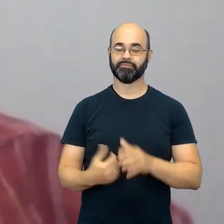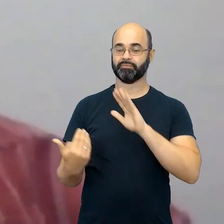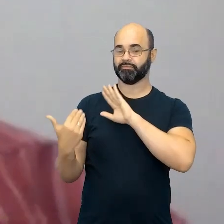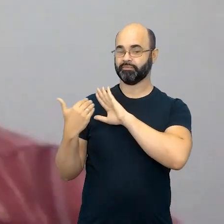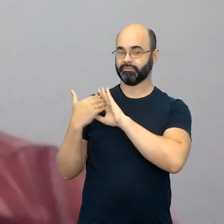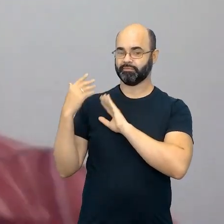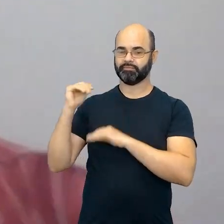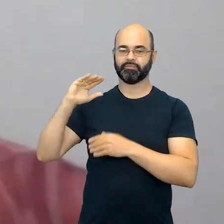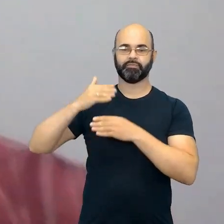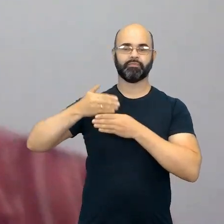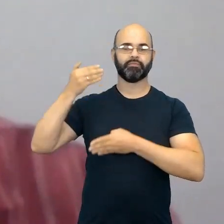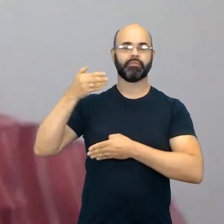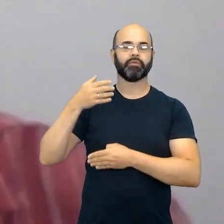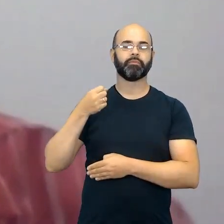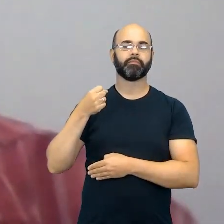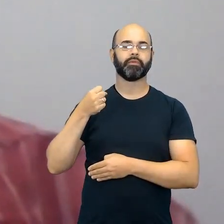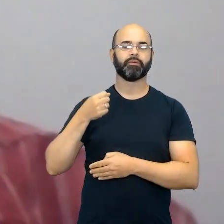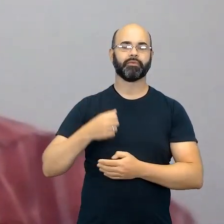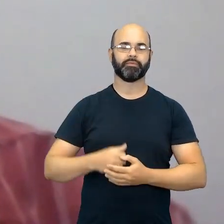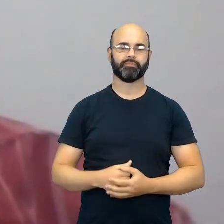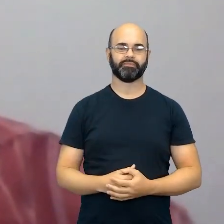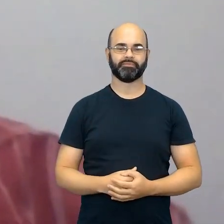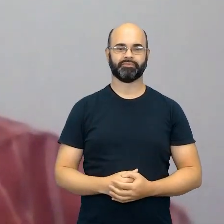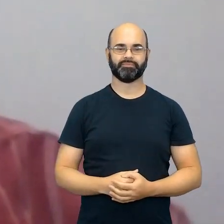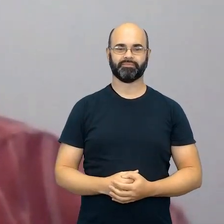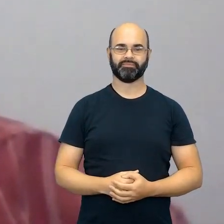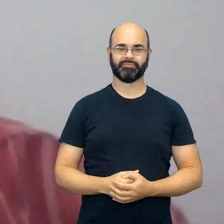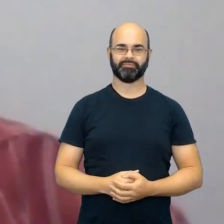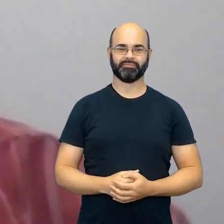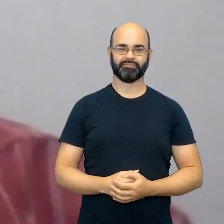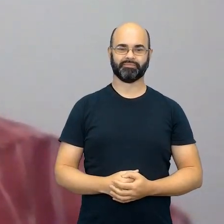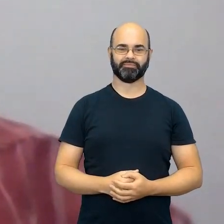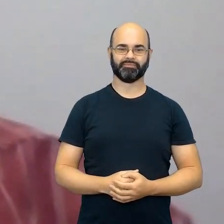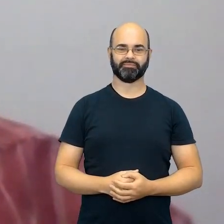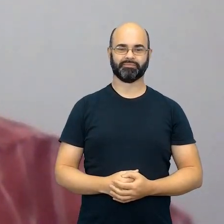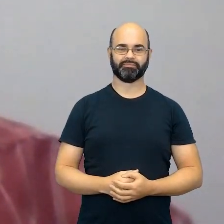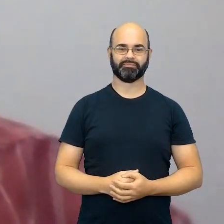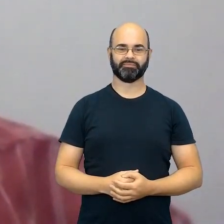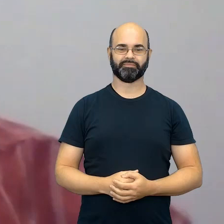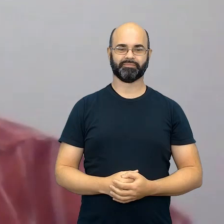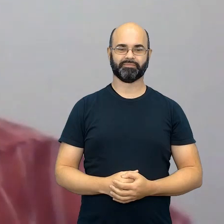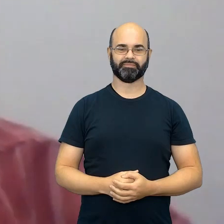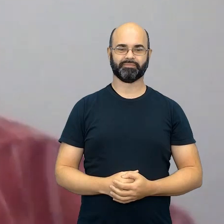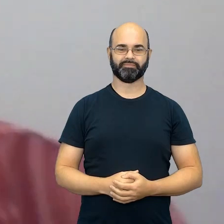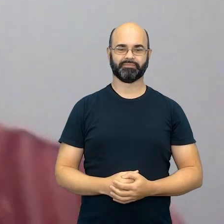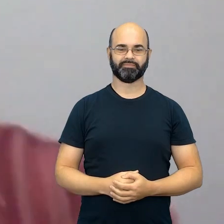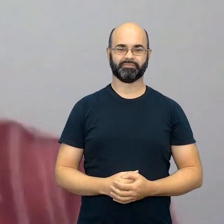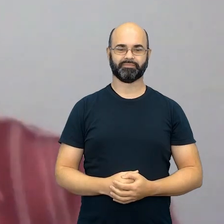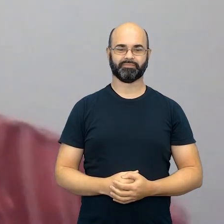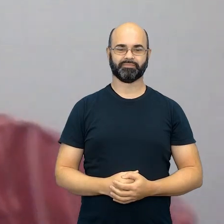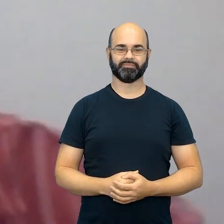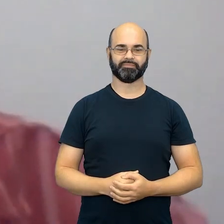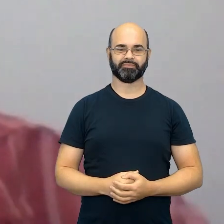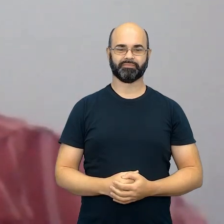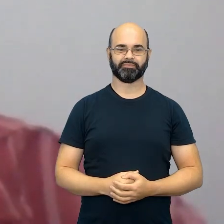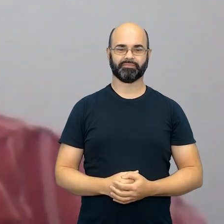branca. Eu vou indo aqui para apresentar, né, o